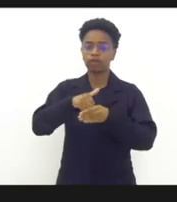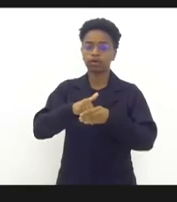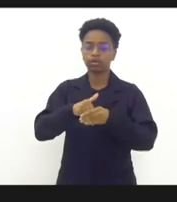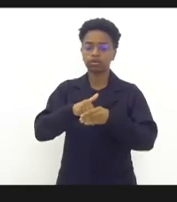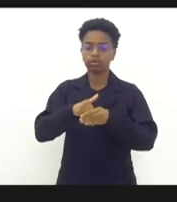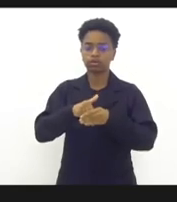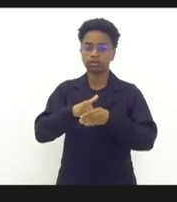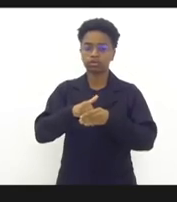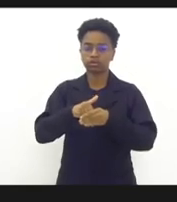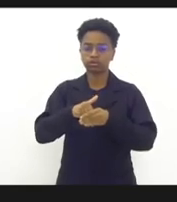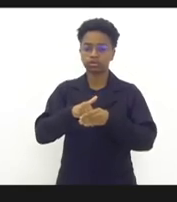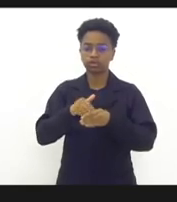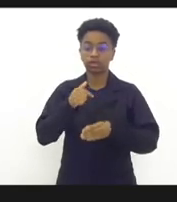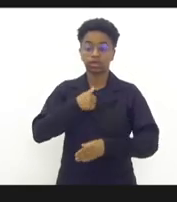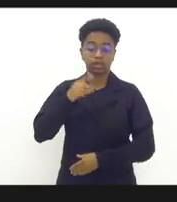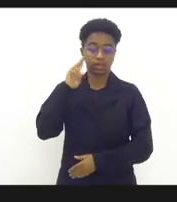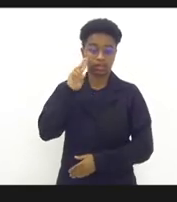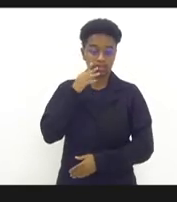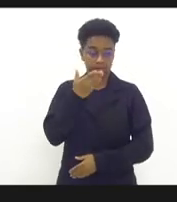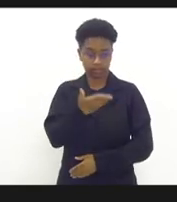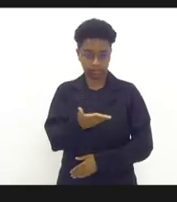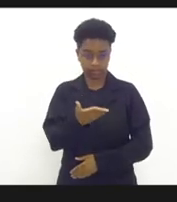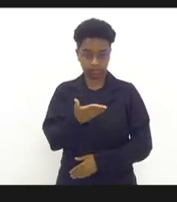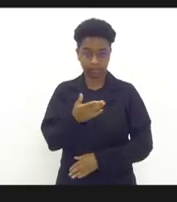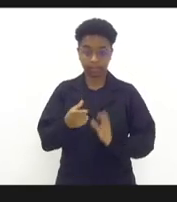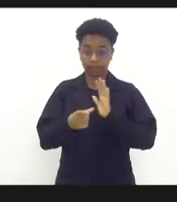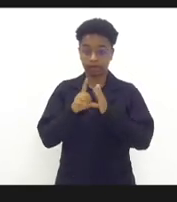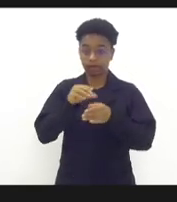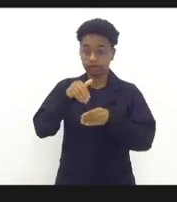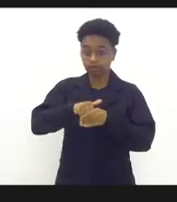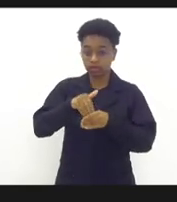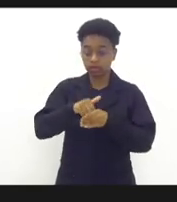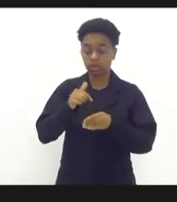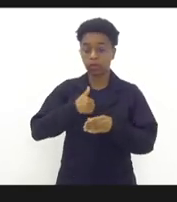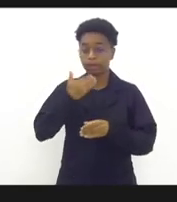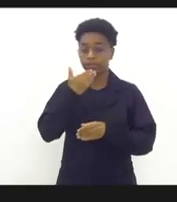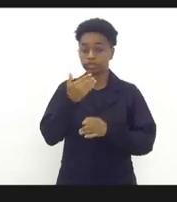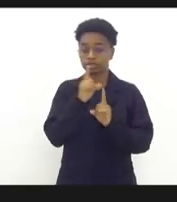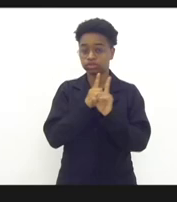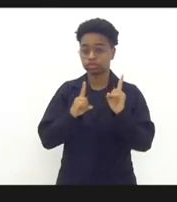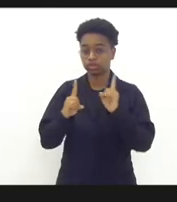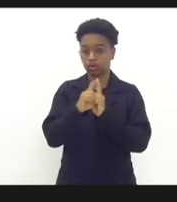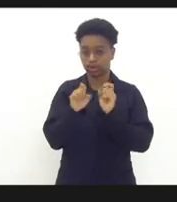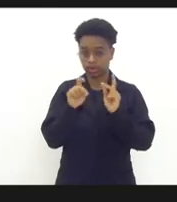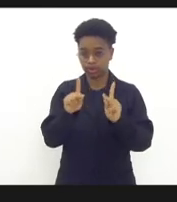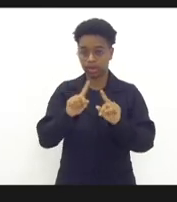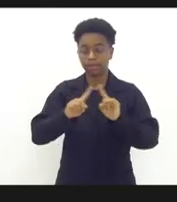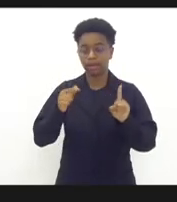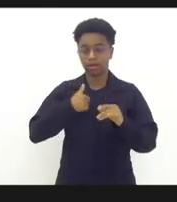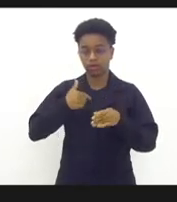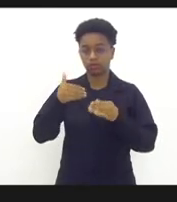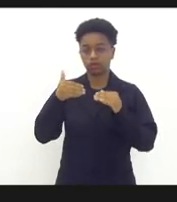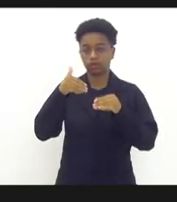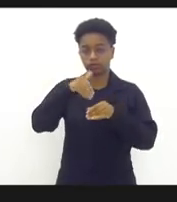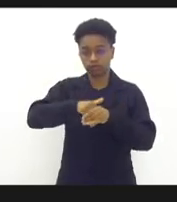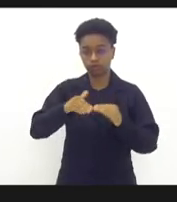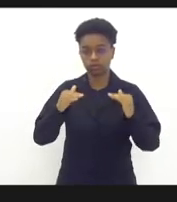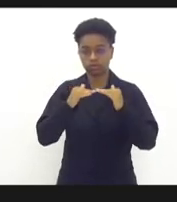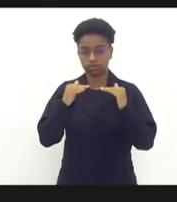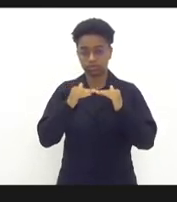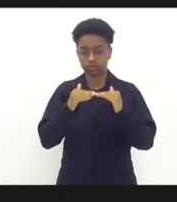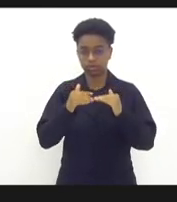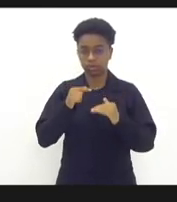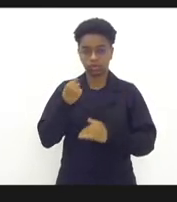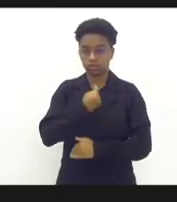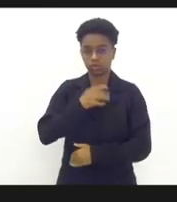favor? Só recordando para a Vossa Excelência, antes do meu voto, que eu pedi questão de ordem, tá? Mas meu voto é favorável. Nós não